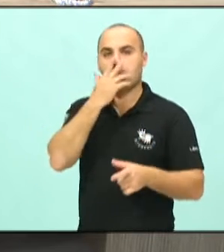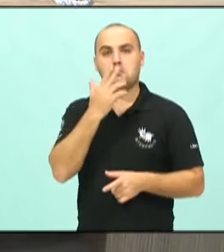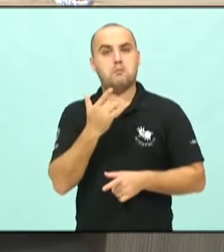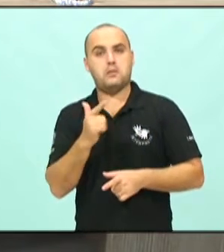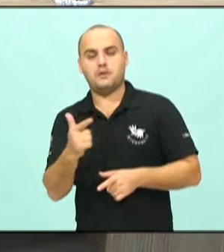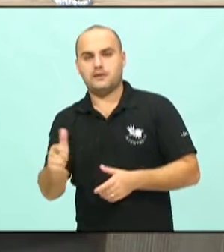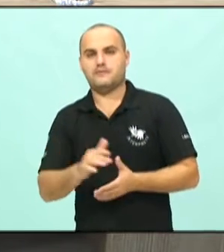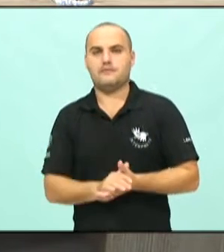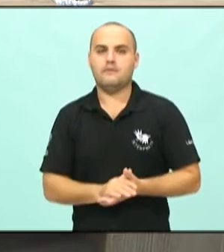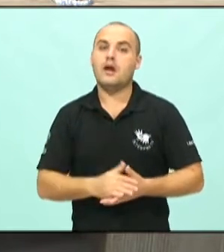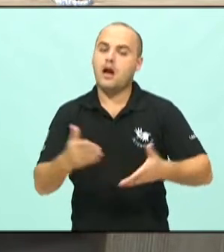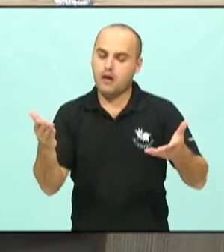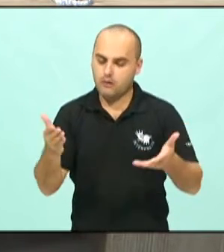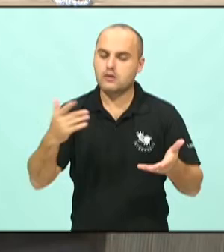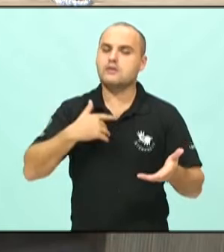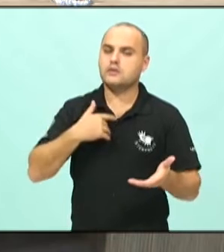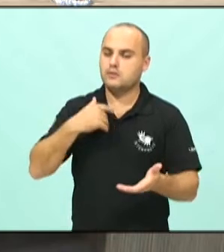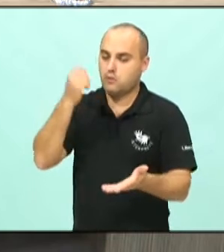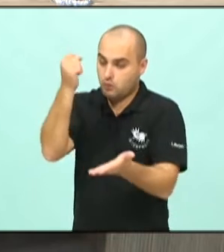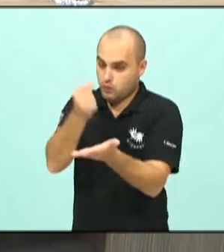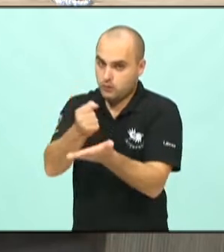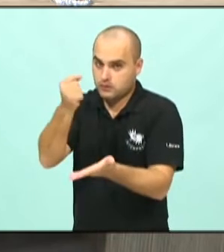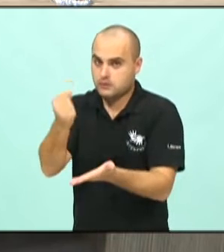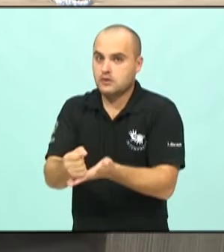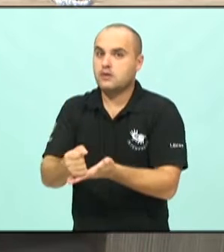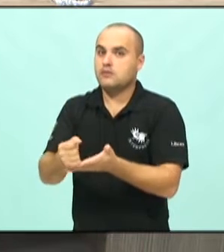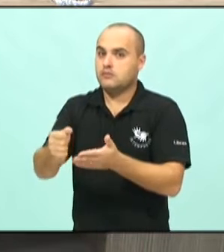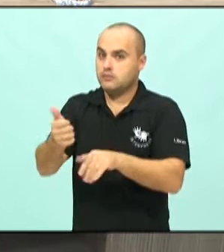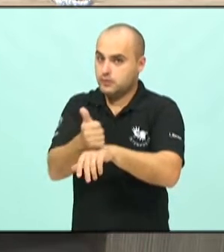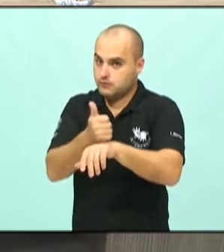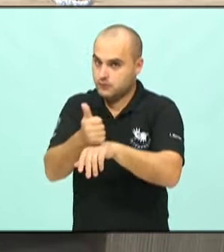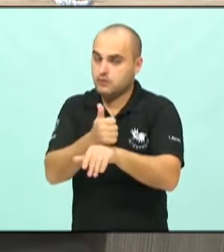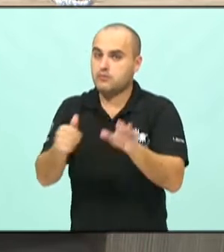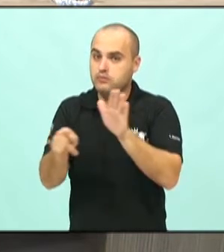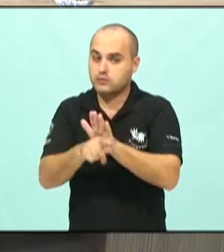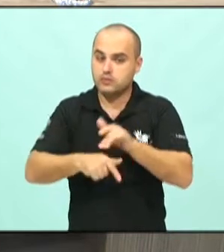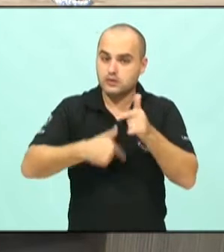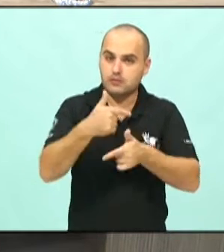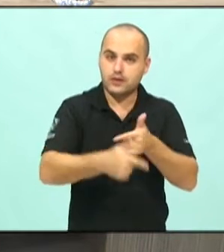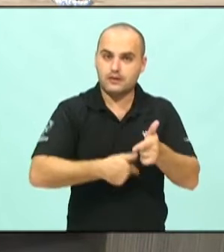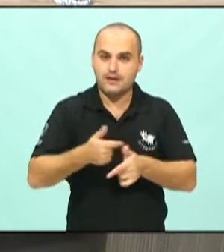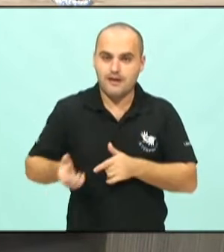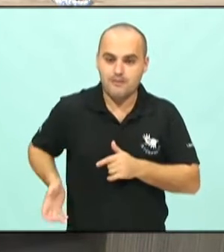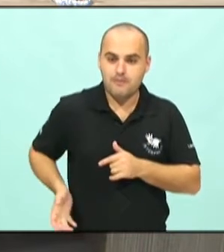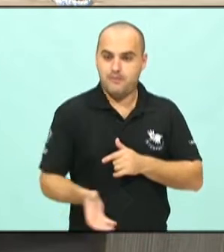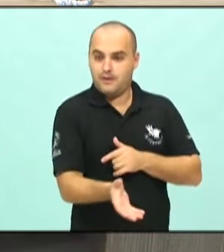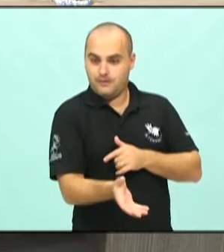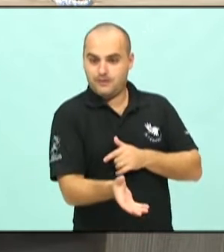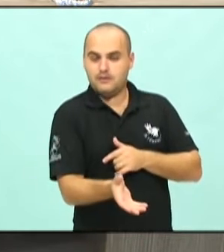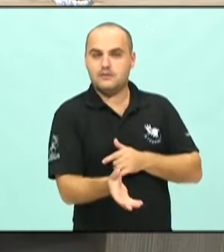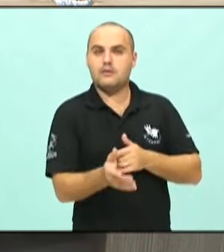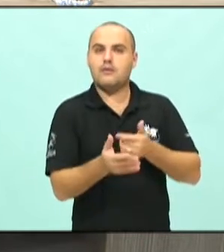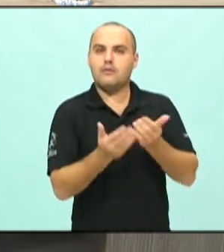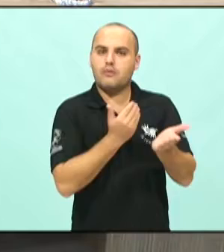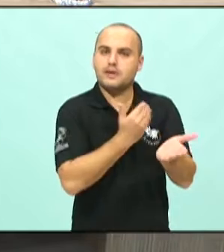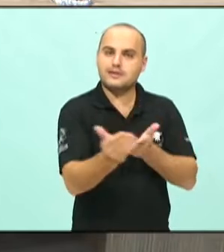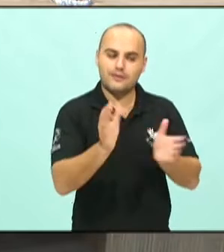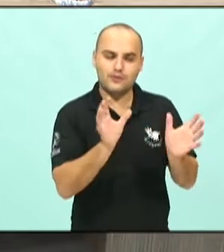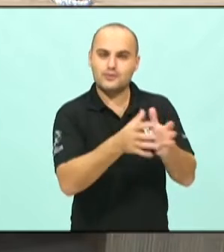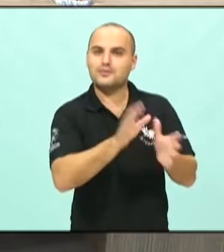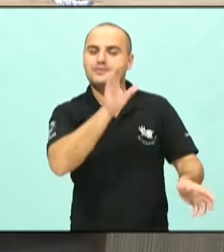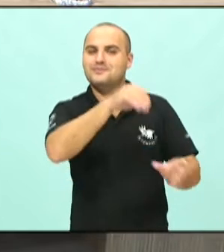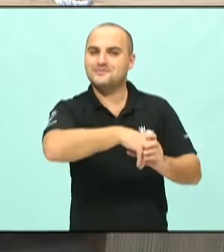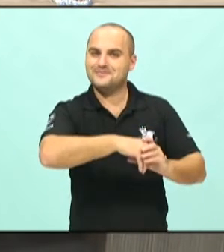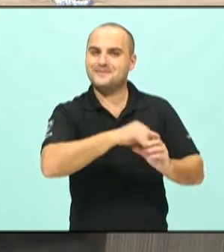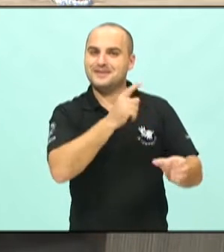vai contemplar um profissional para trabalhar com a boccia e ser construída essa equipe dentro de casa. Ou seja, dentro da própria comunidade que joga